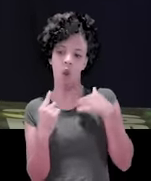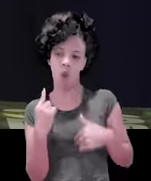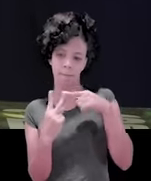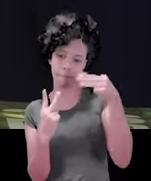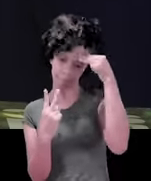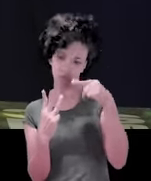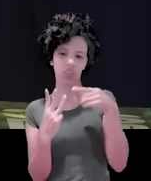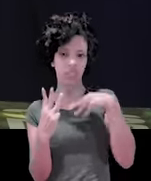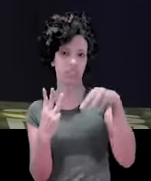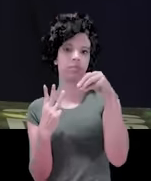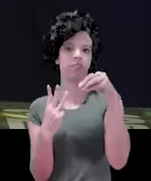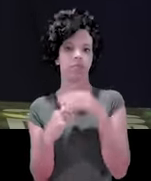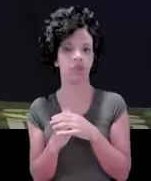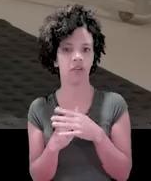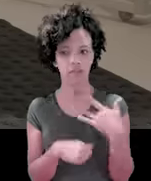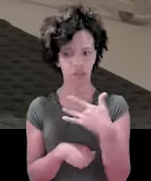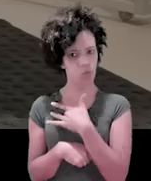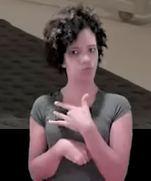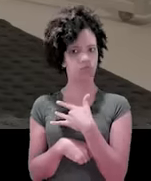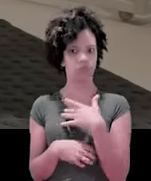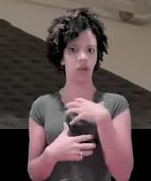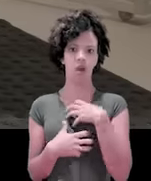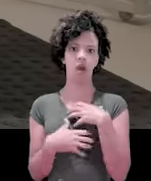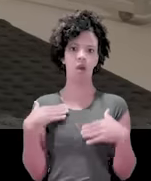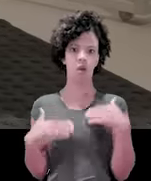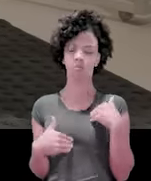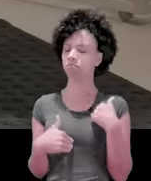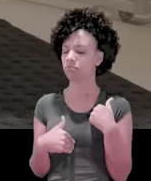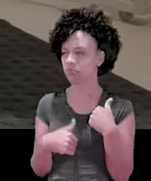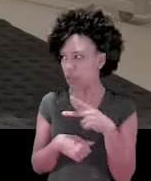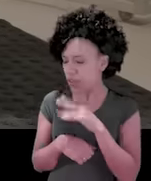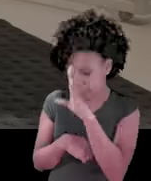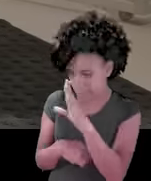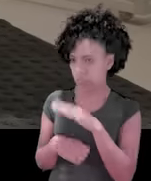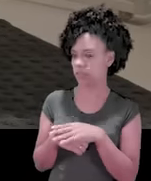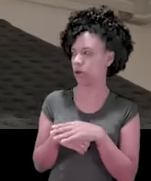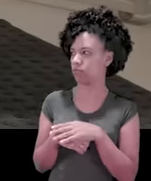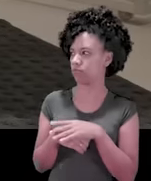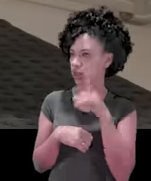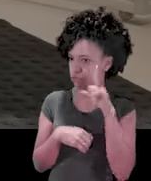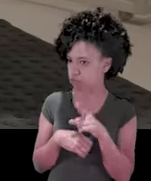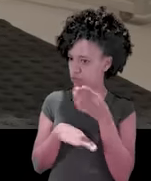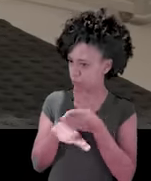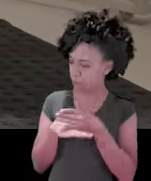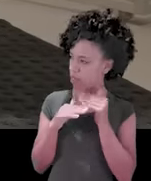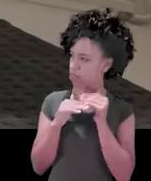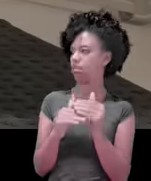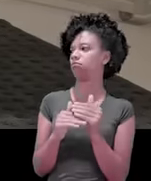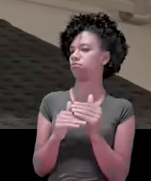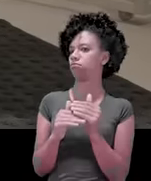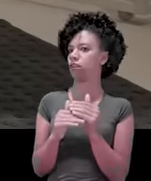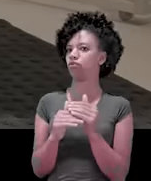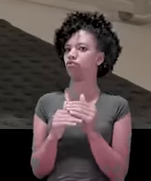espírito calcule o seu corpo é porque eu sou saúde mano cara imagina que ele tem esse teus principal exercício lá né manter um equilíbrio